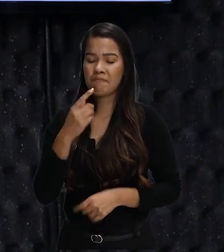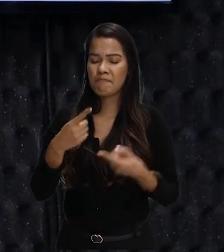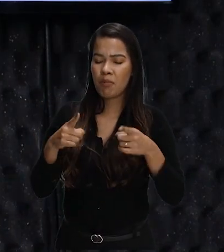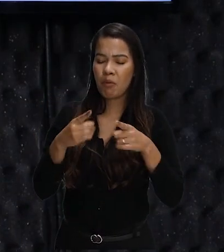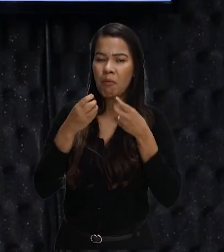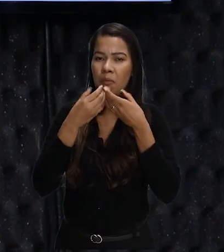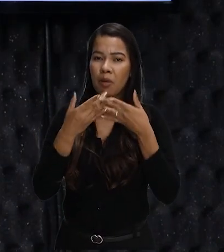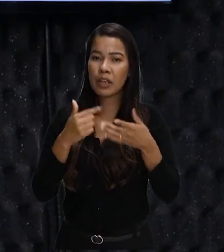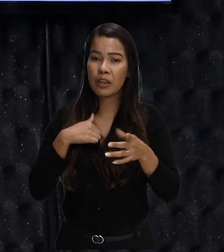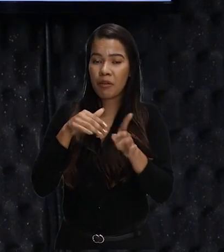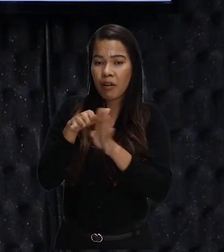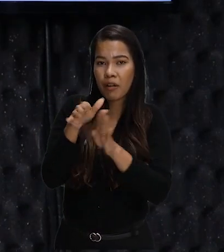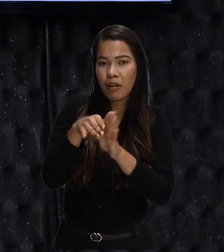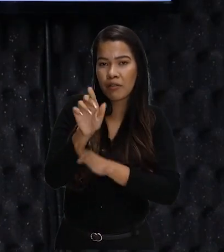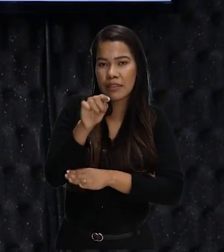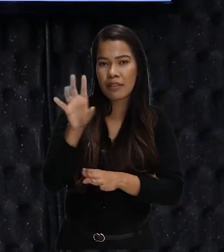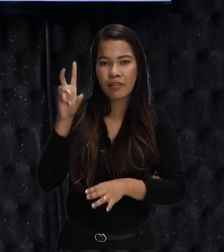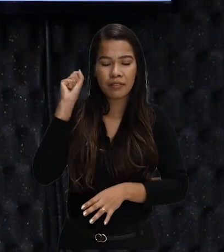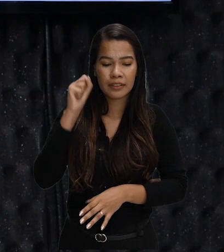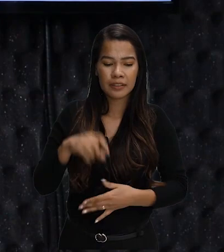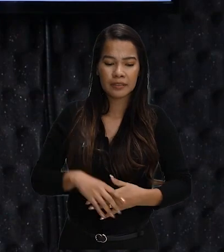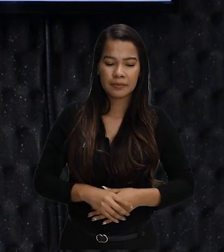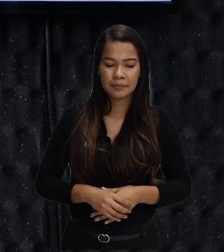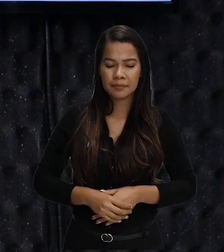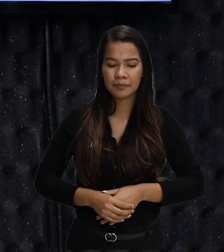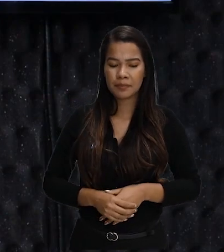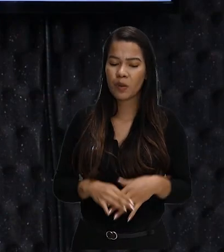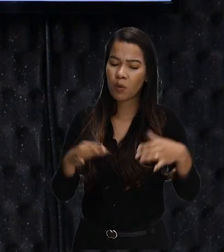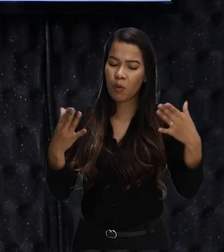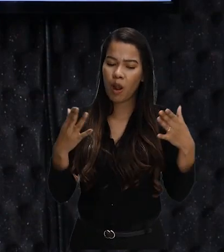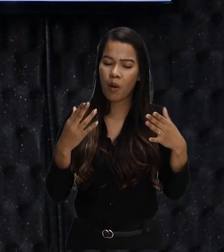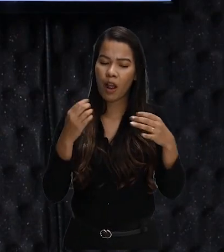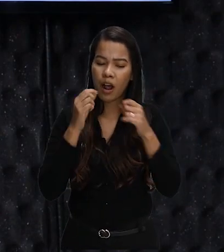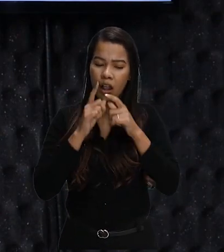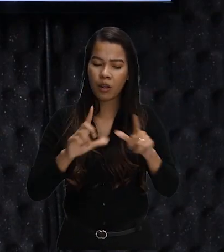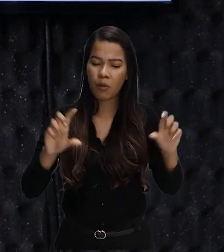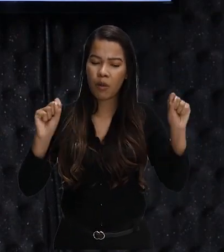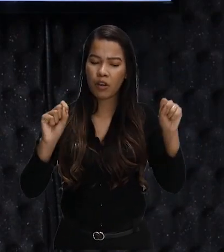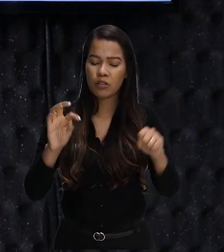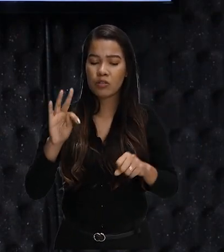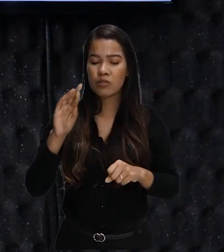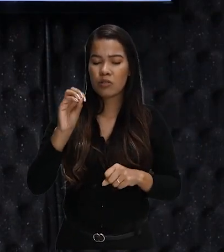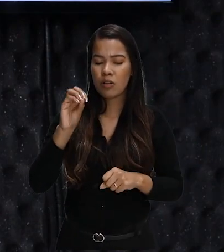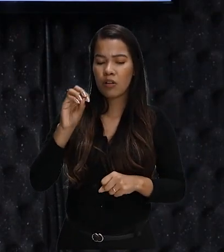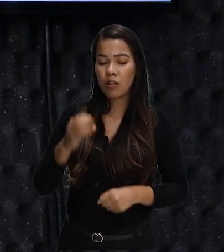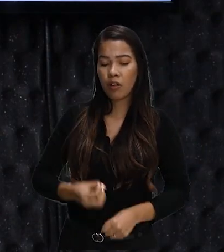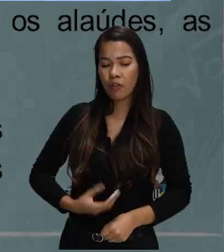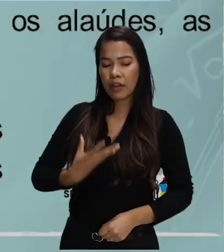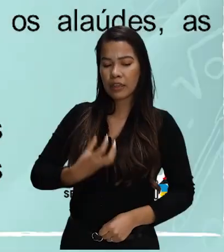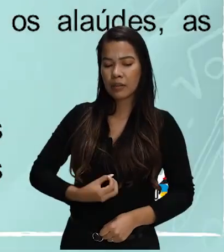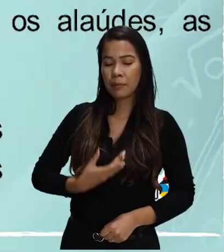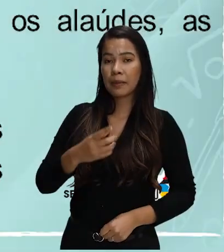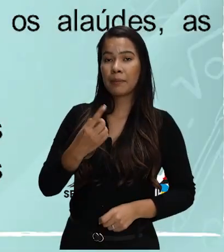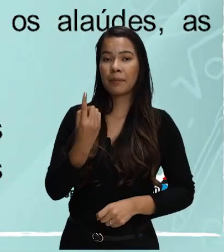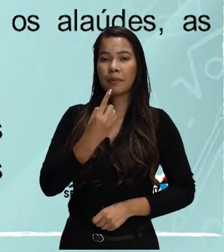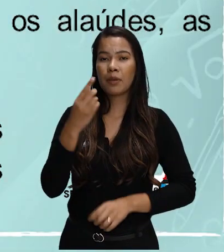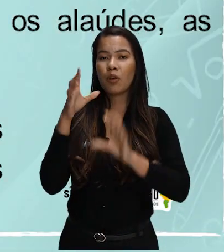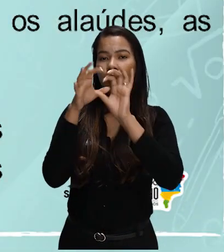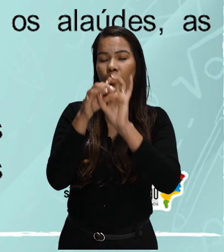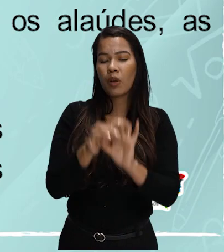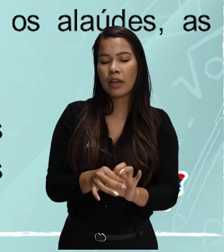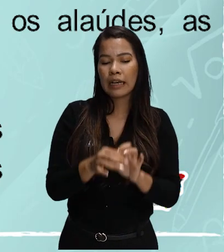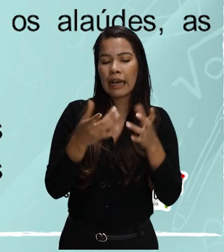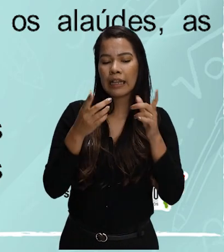era a linguagem do trovadorismo? Nós vamos ver de novo conceito, contexto histórico e as produções literárias, tá bom? Então, conceito. A linguagem do